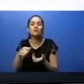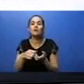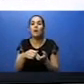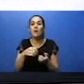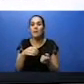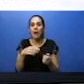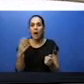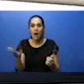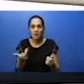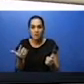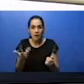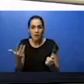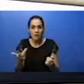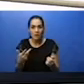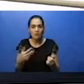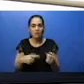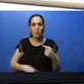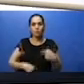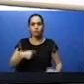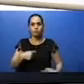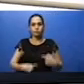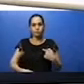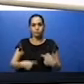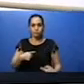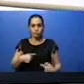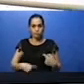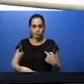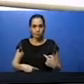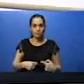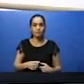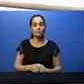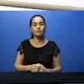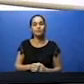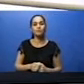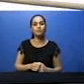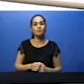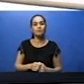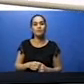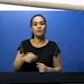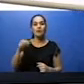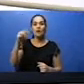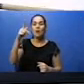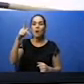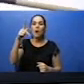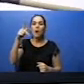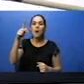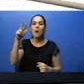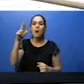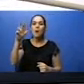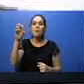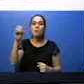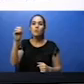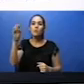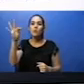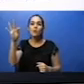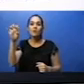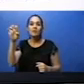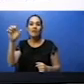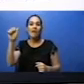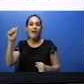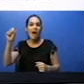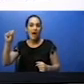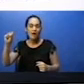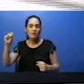digestão. No caso das proteases, né, elas agem sobre as proteínas, no caso as carnes, e